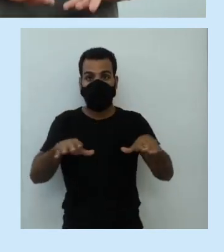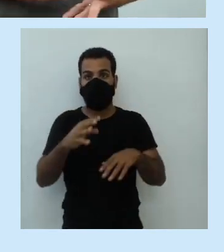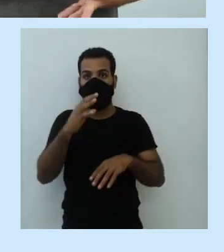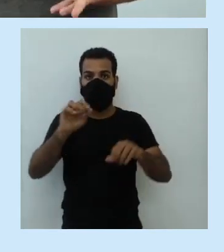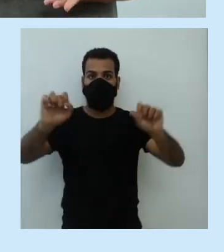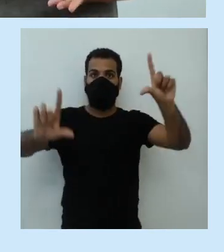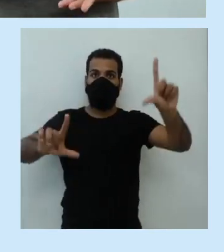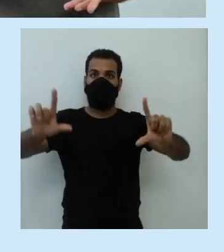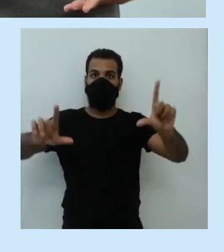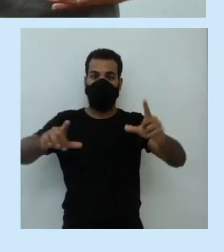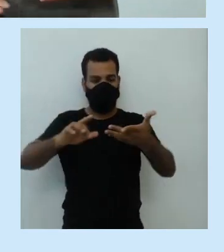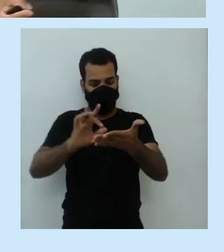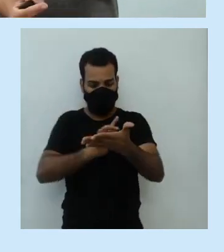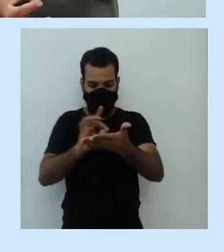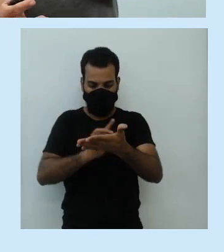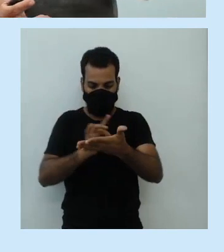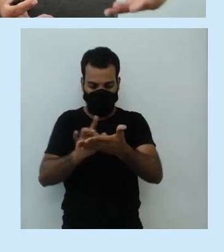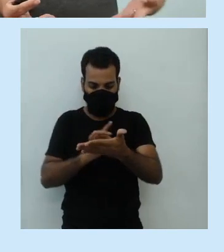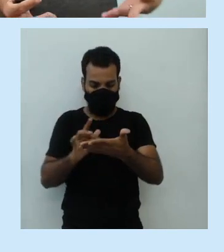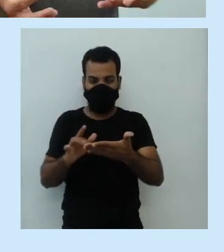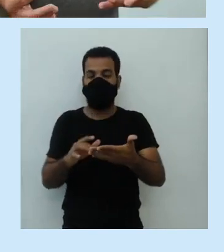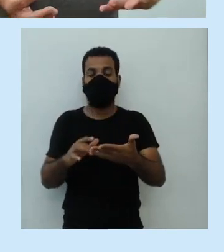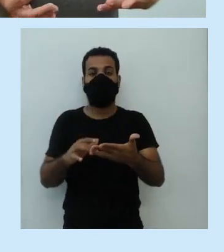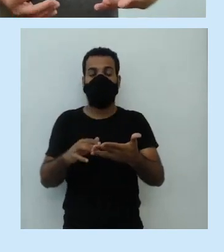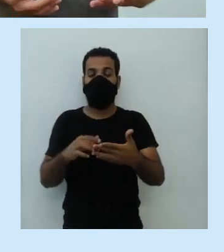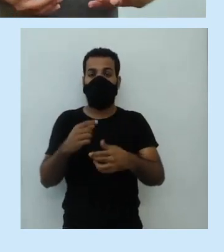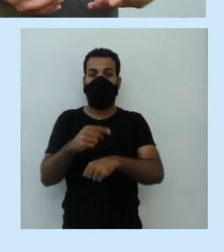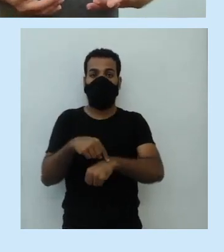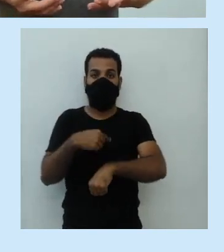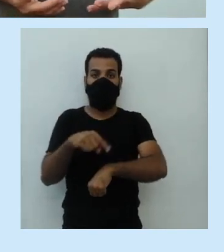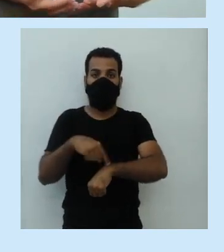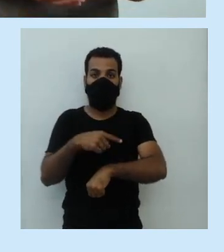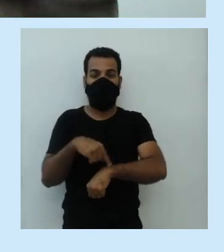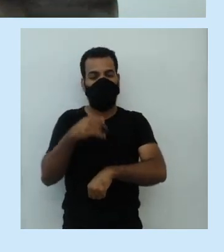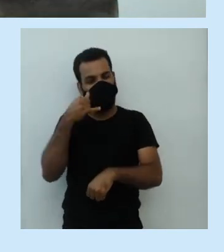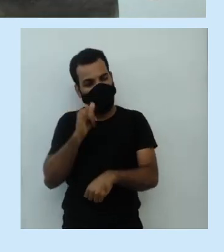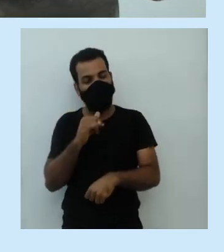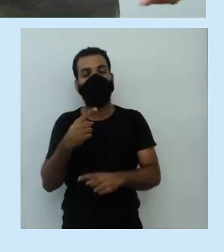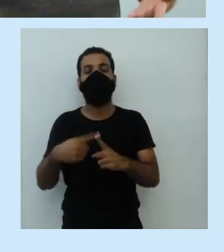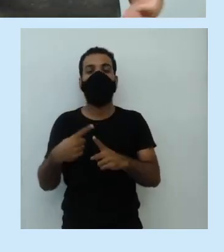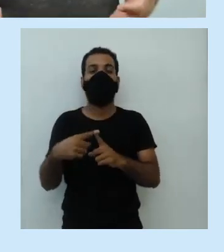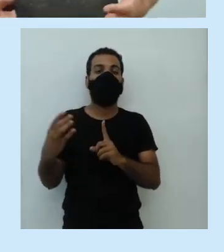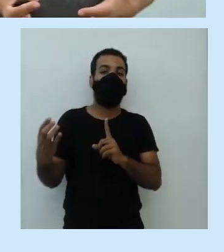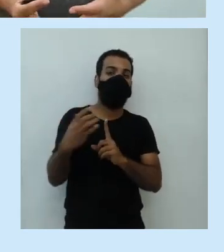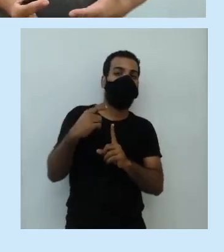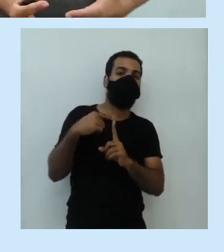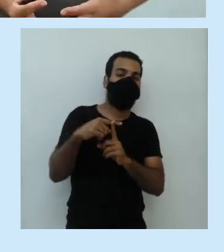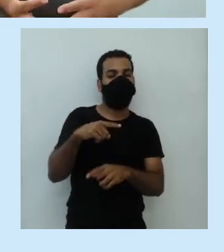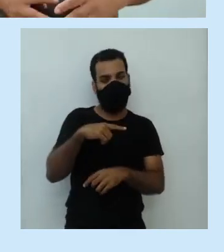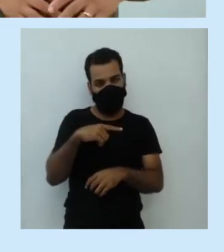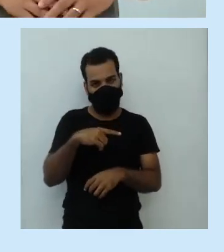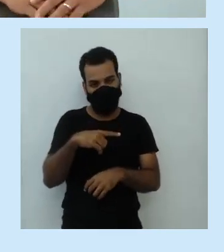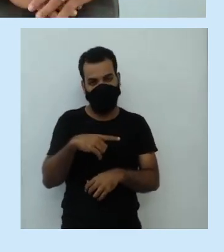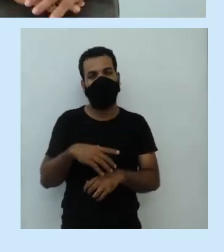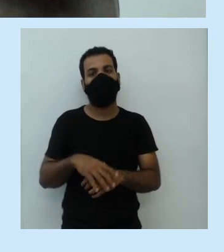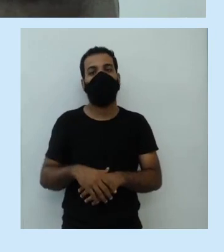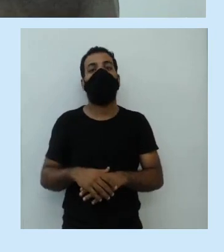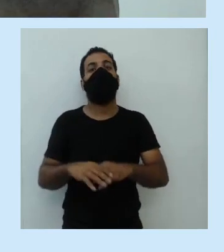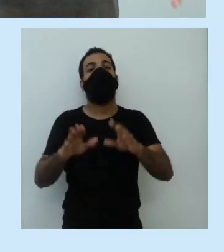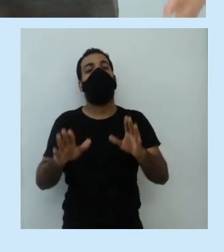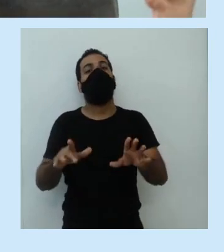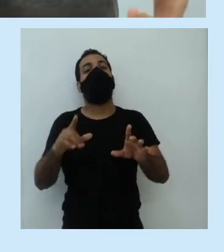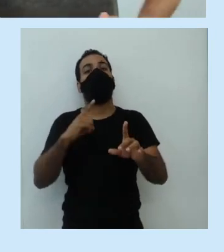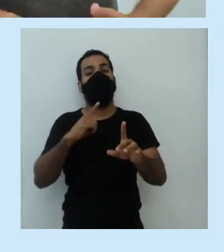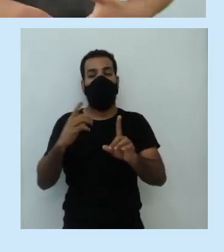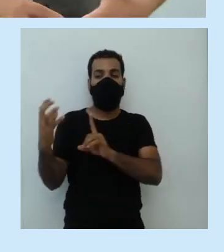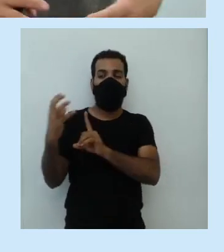uma tela, navegando ou diante da televisão, porque há uma influência positiva, mas também há muitas